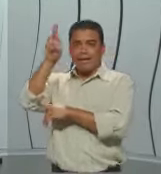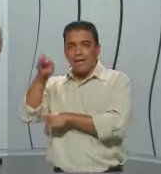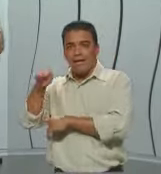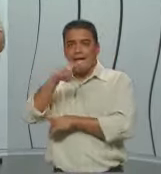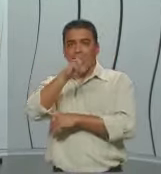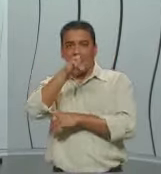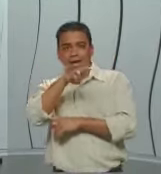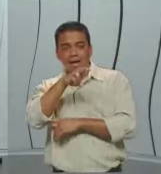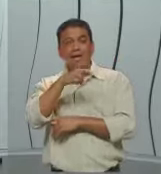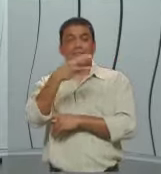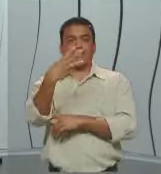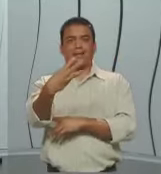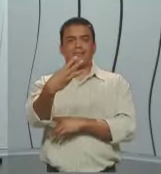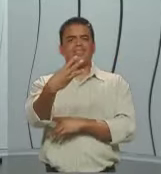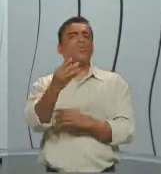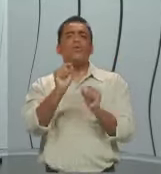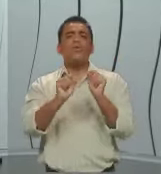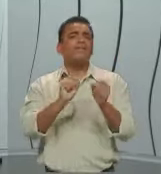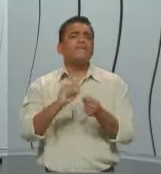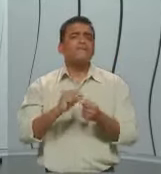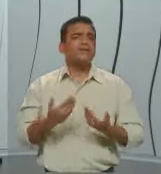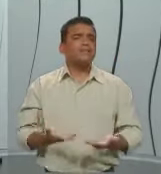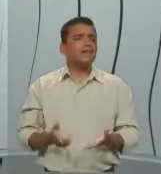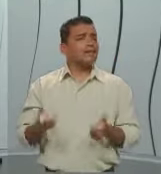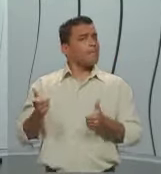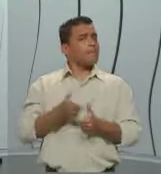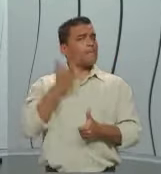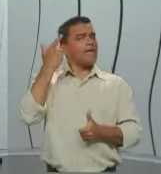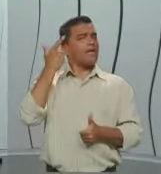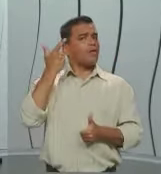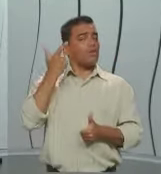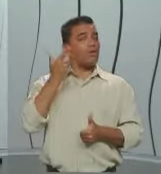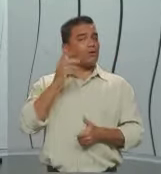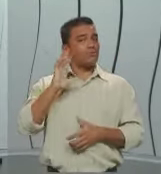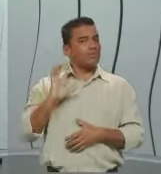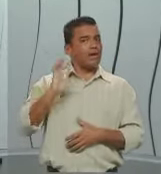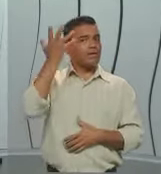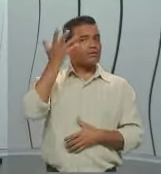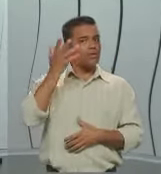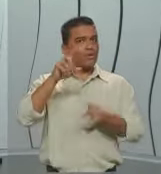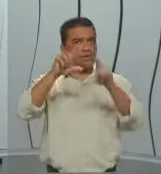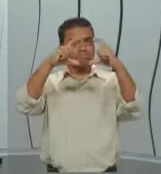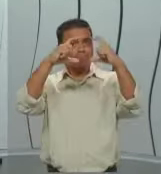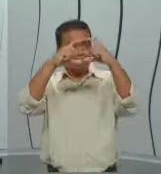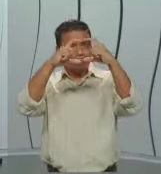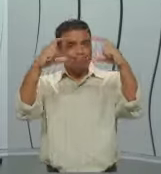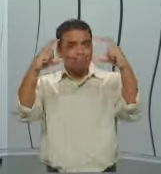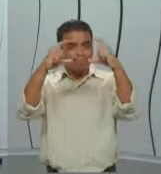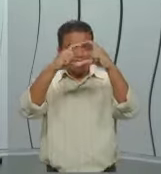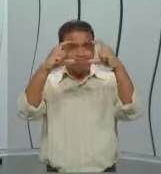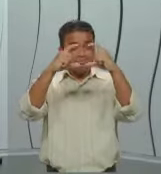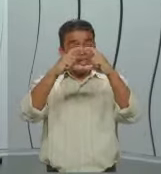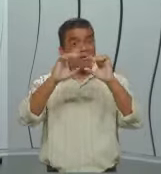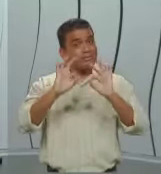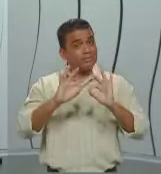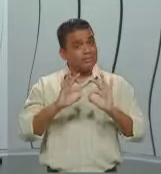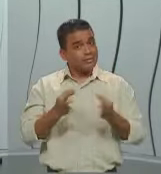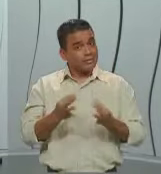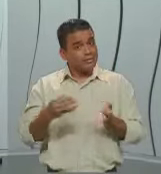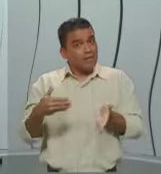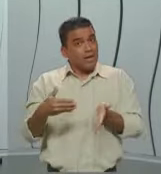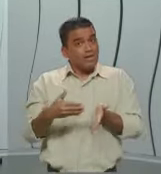que eu tenho que fazer primeiro, gente? Primeira coisa para a gente poder resolver um circuito, desde o mais simples